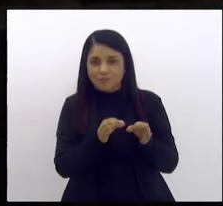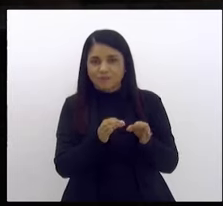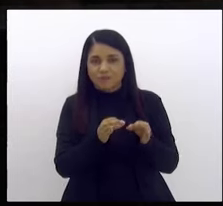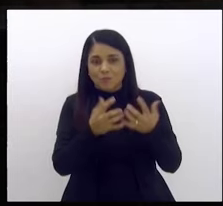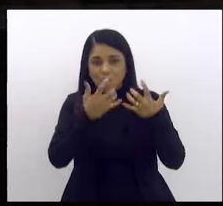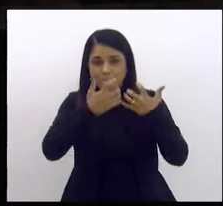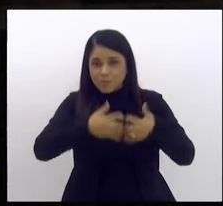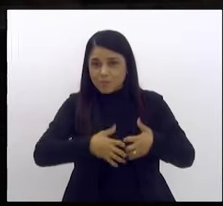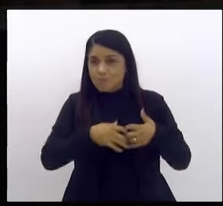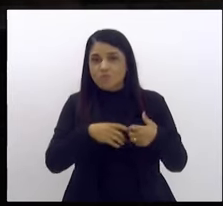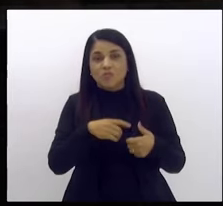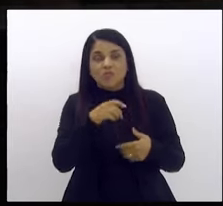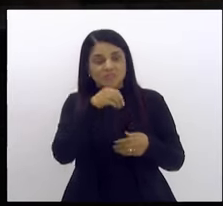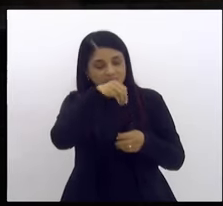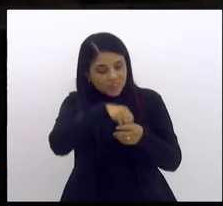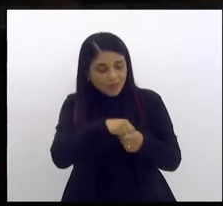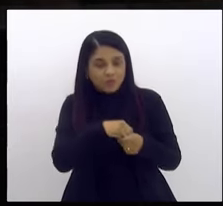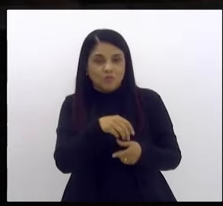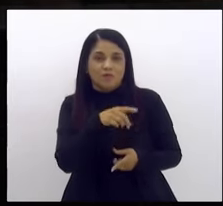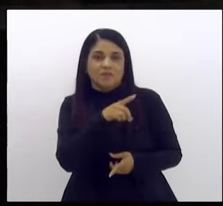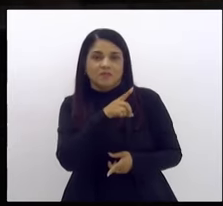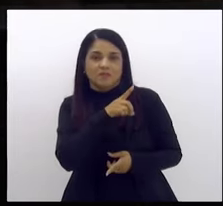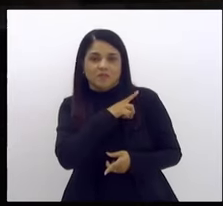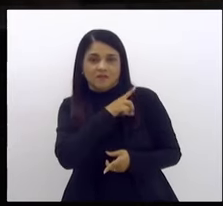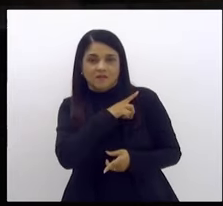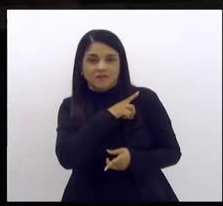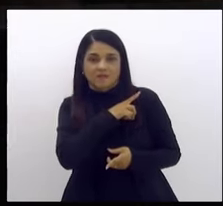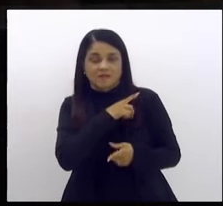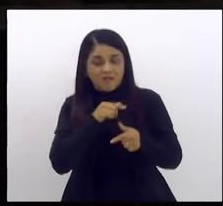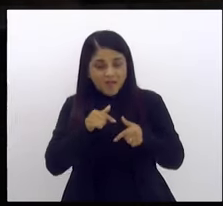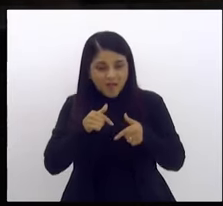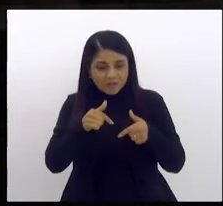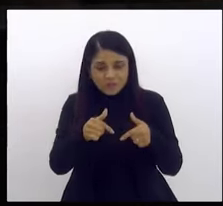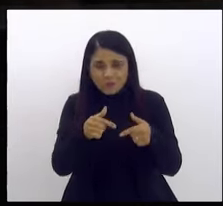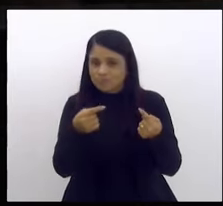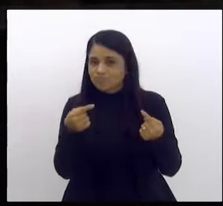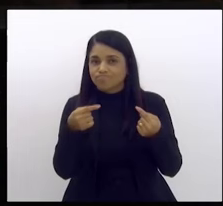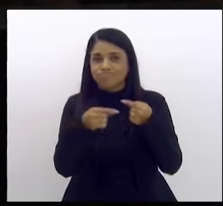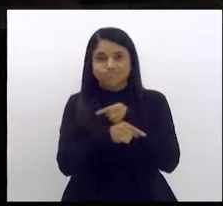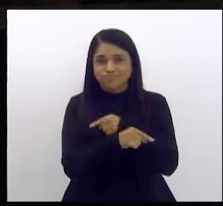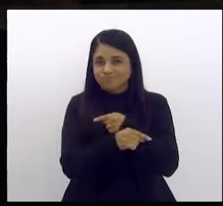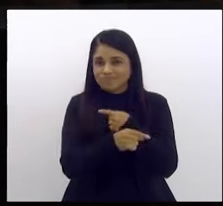uma delegacia. E a gente teve ações completamente